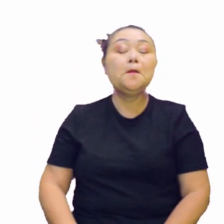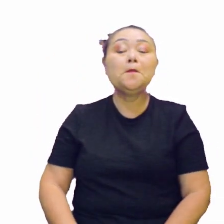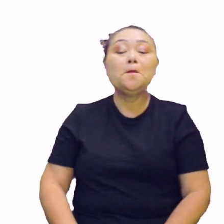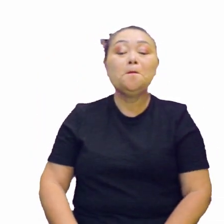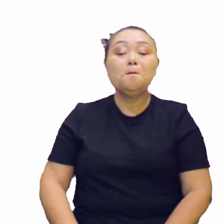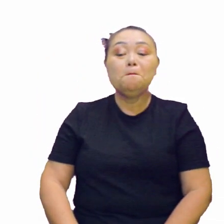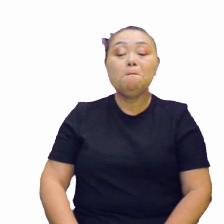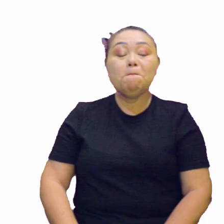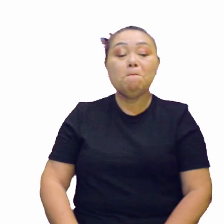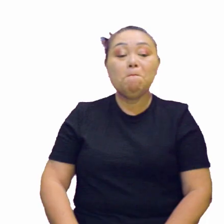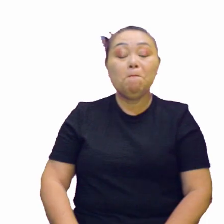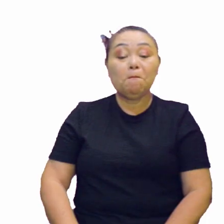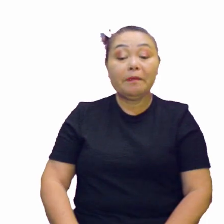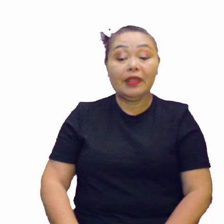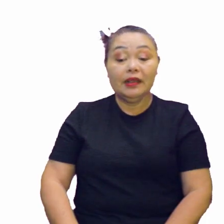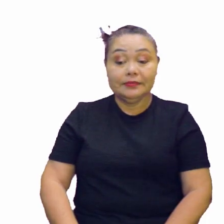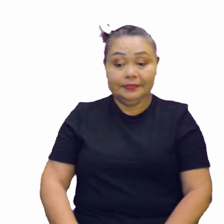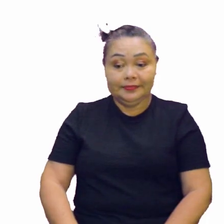Pessoal,